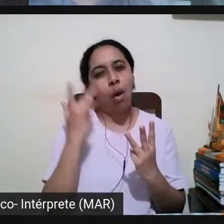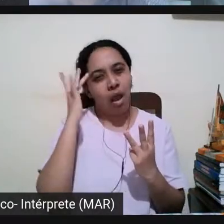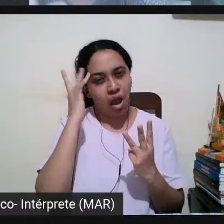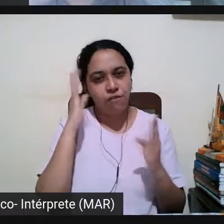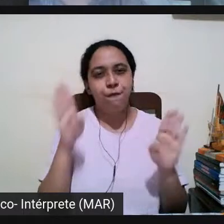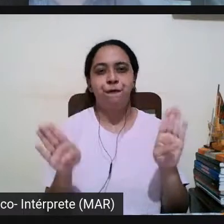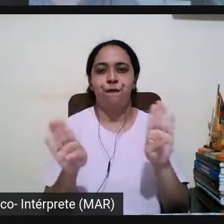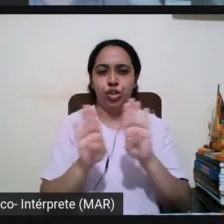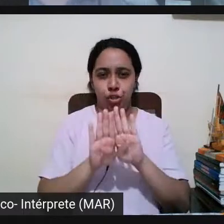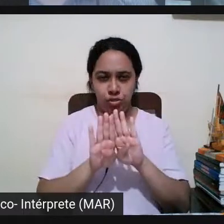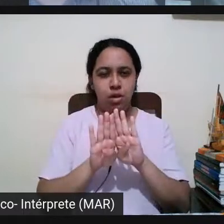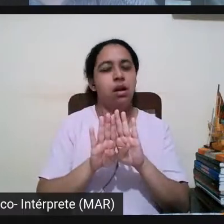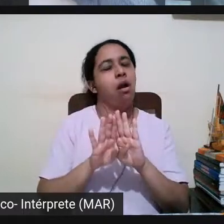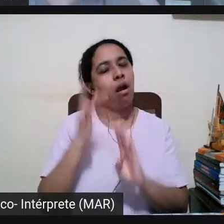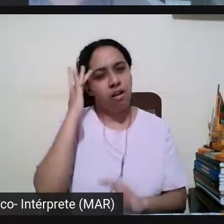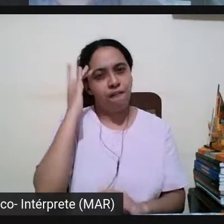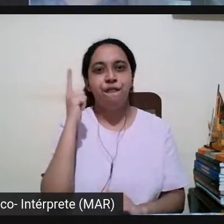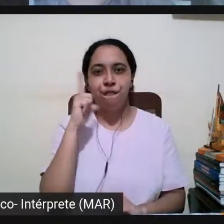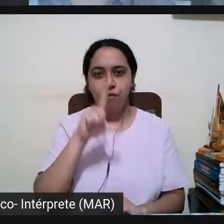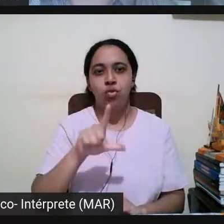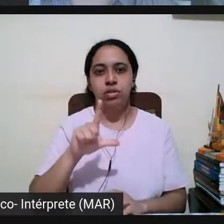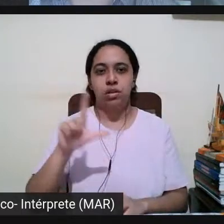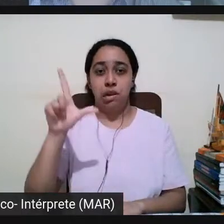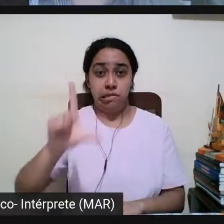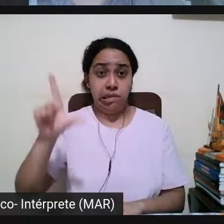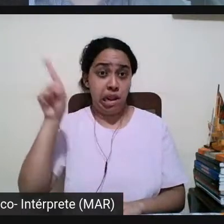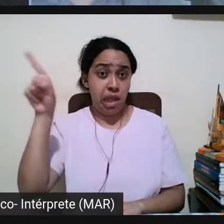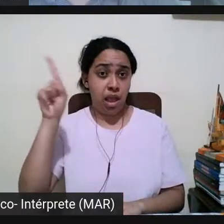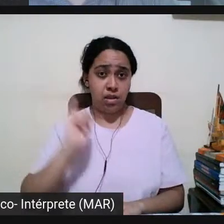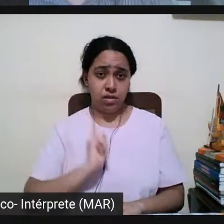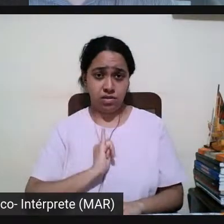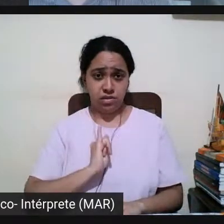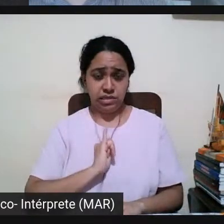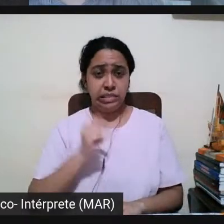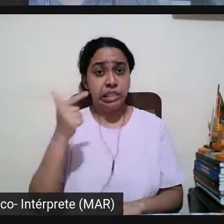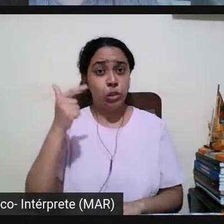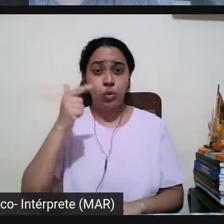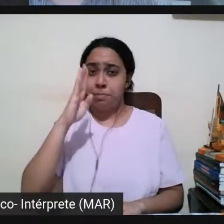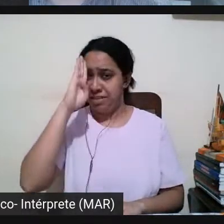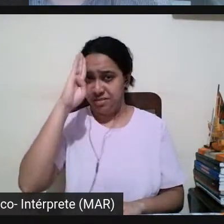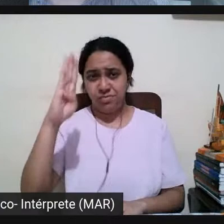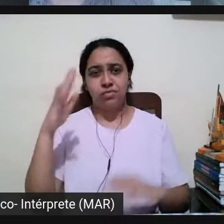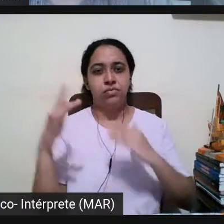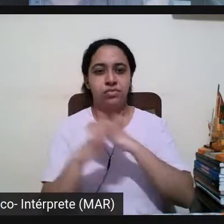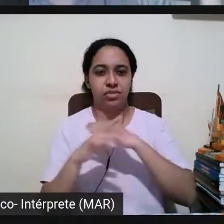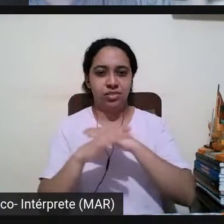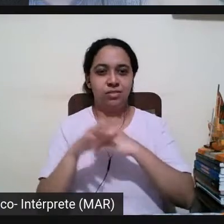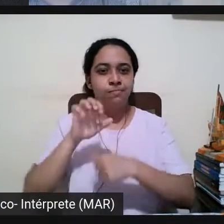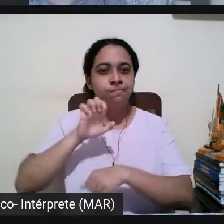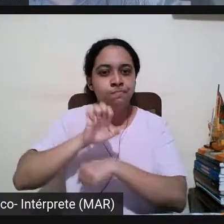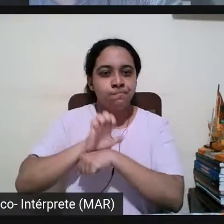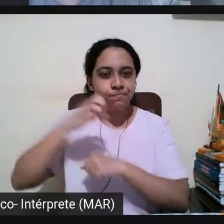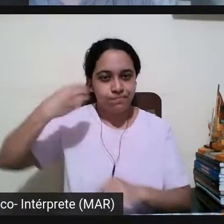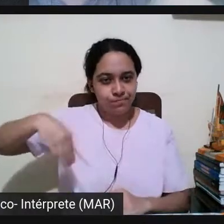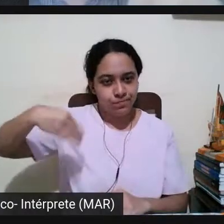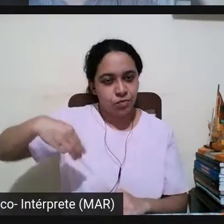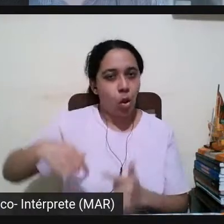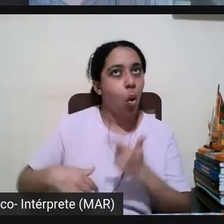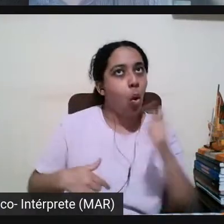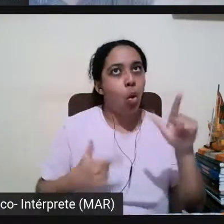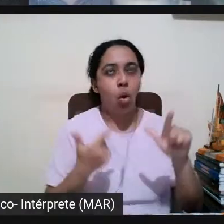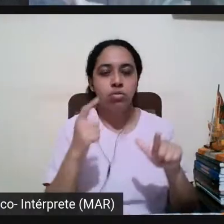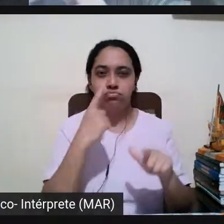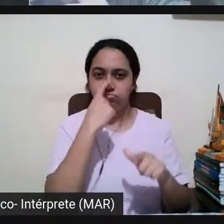deve ter uma licença pega uma isso instalação da Imperatriz nossa segunda maior cidade do estado se teve algum outro